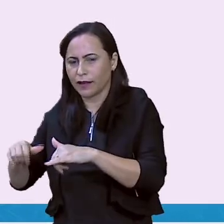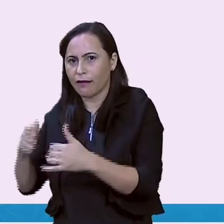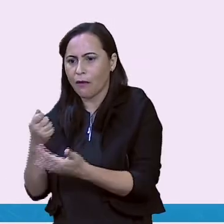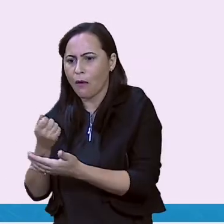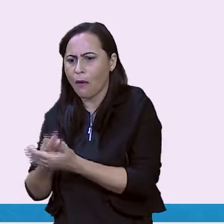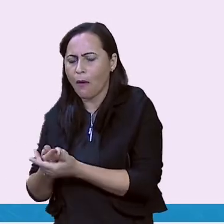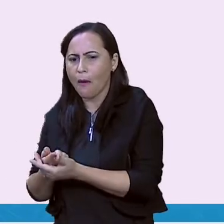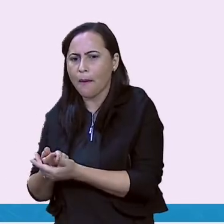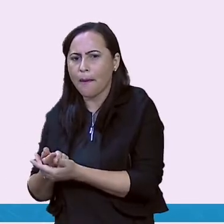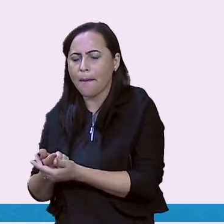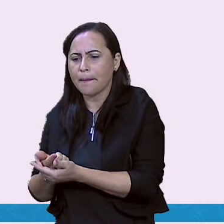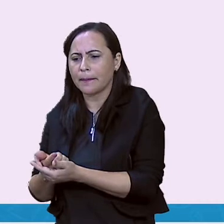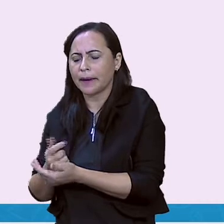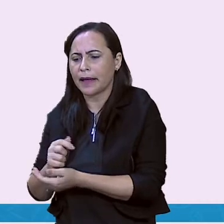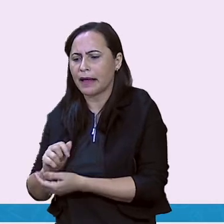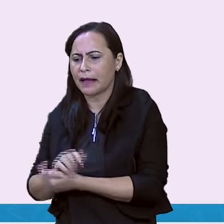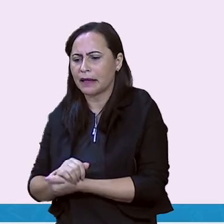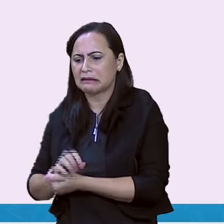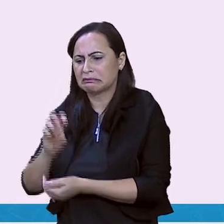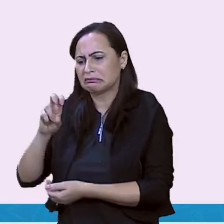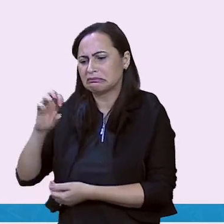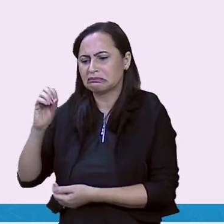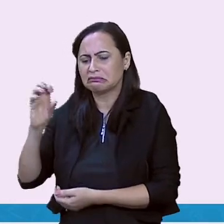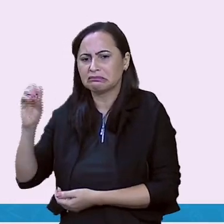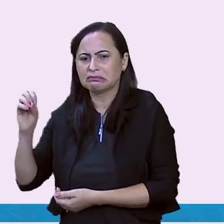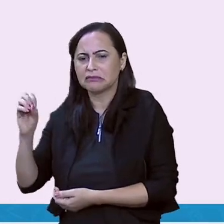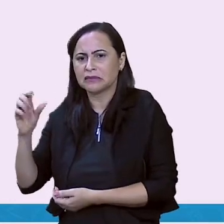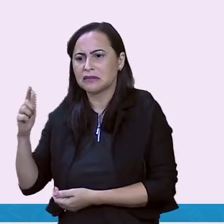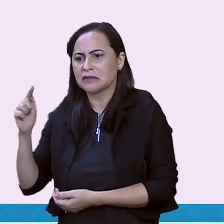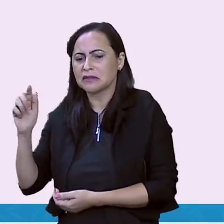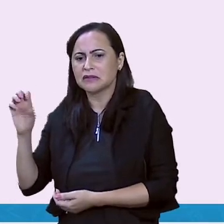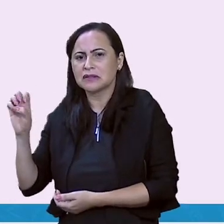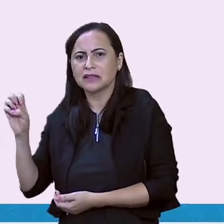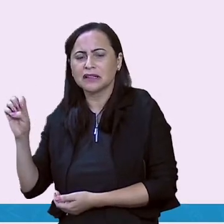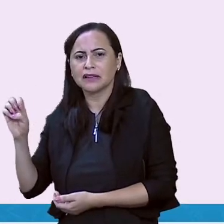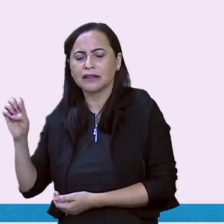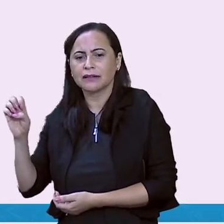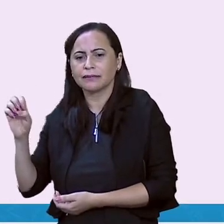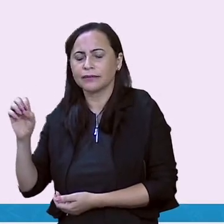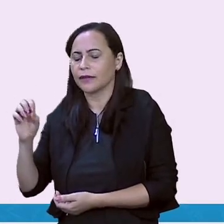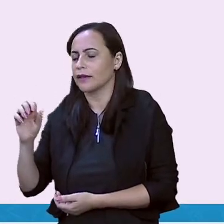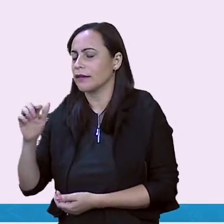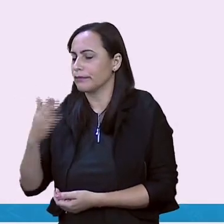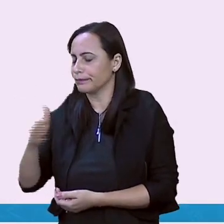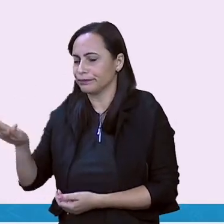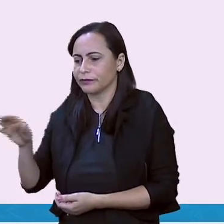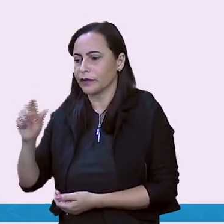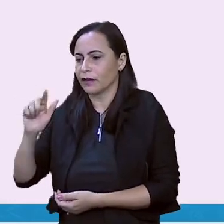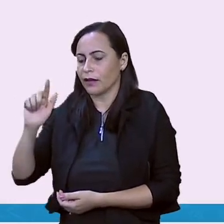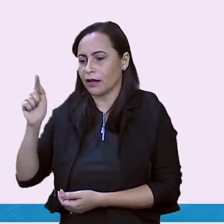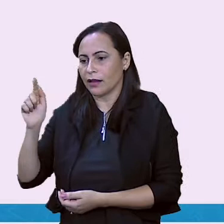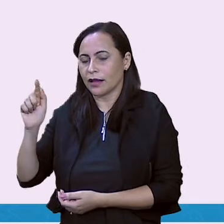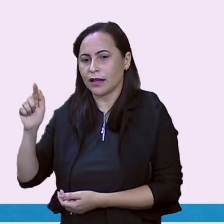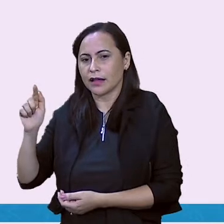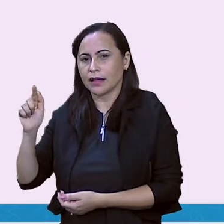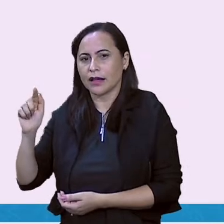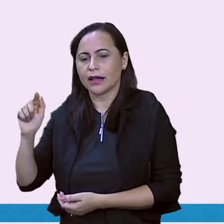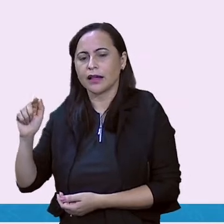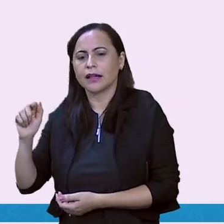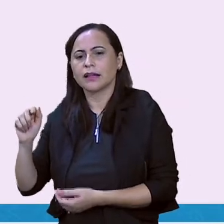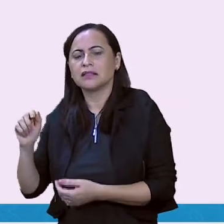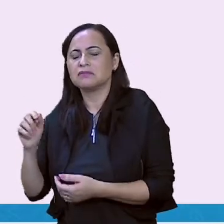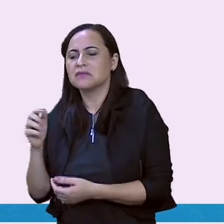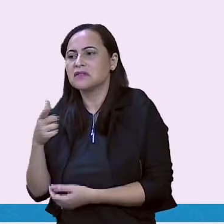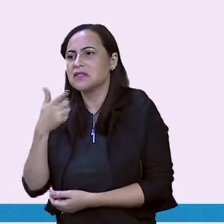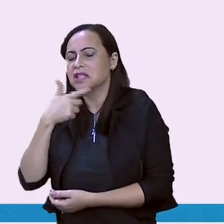500 gramas de mussarela. Qual instrumento ela vai colocar o produto para saber se ele tem realmente os